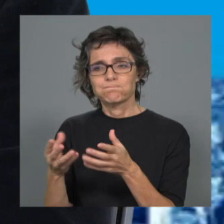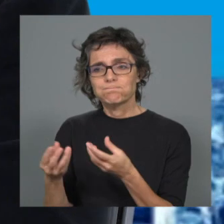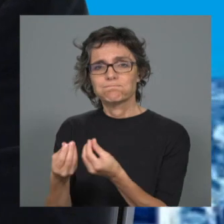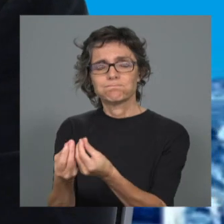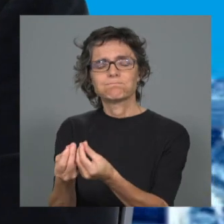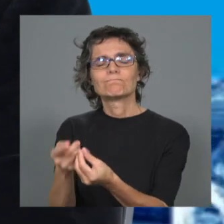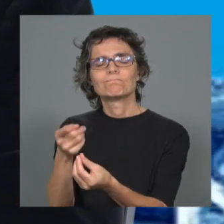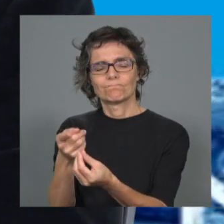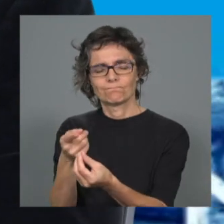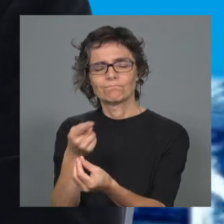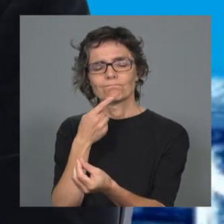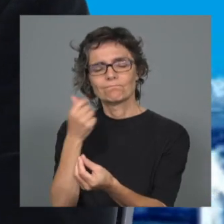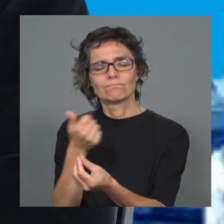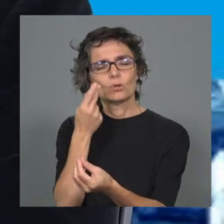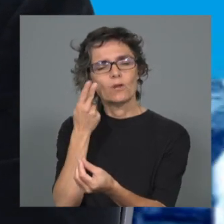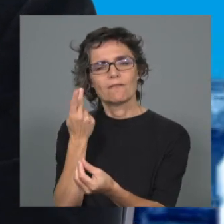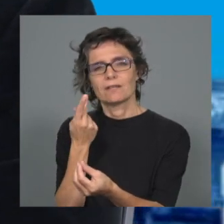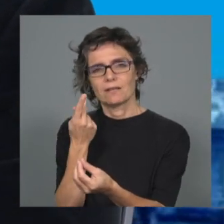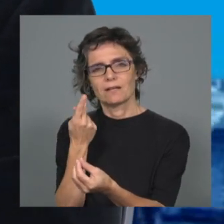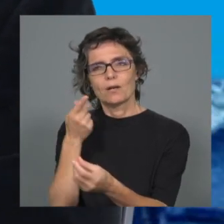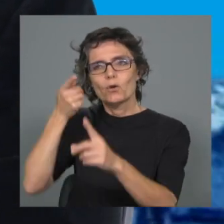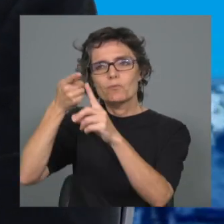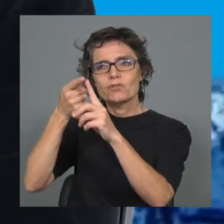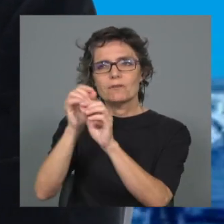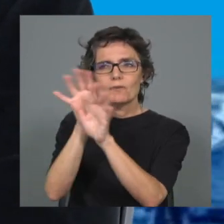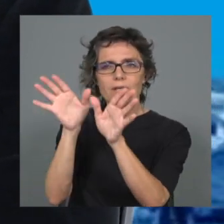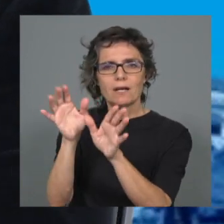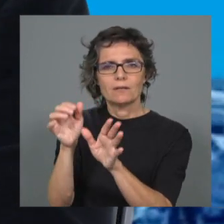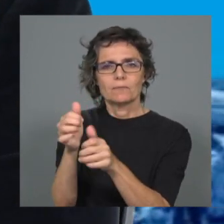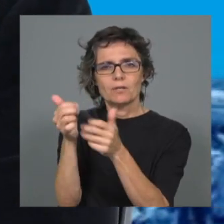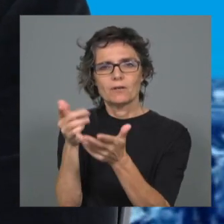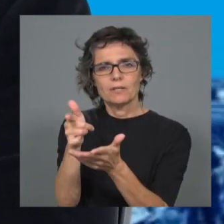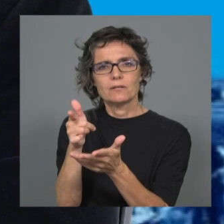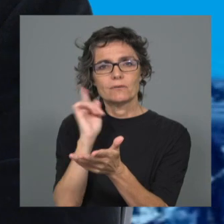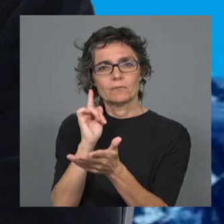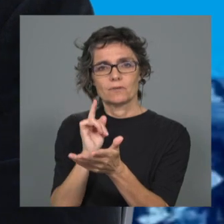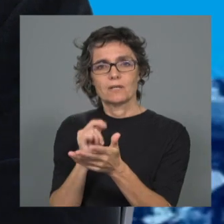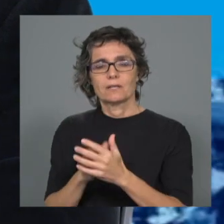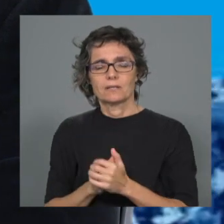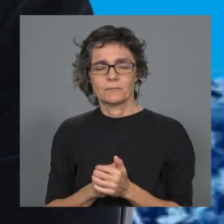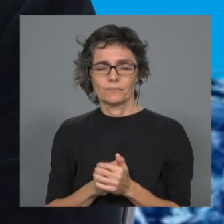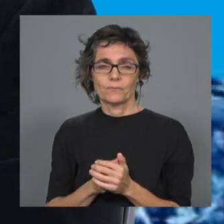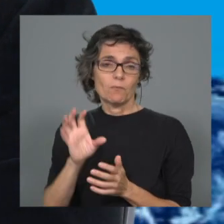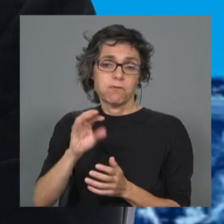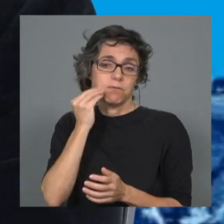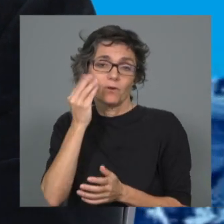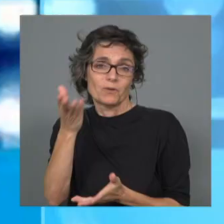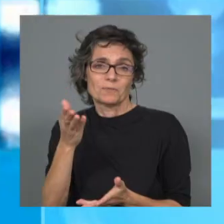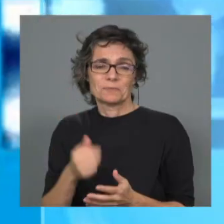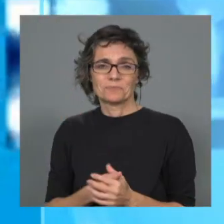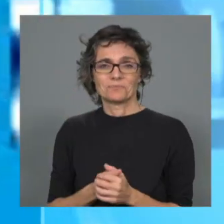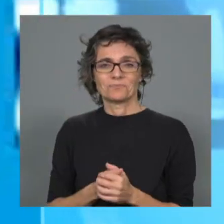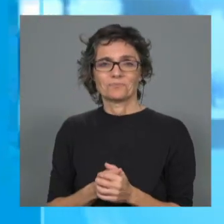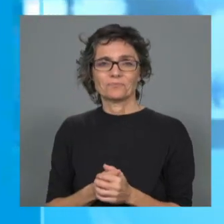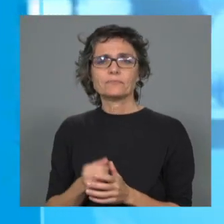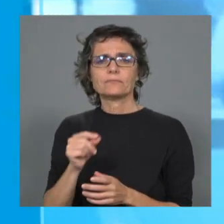ressignificam a sua história de vida, encontram sentido e propósito desta forma, como podem encontrar de outras, não é? E depois, de uma forma natural, querem